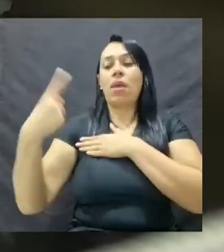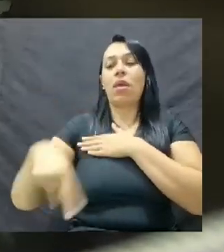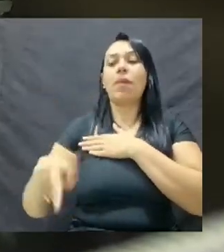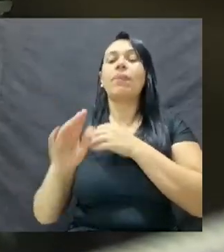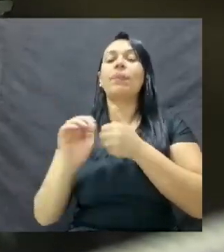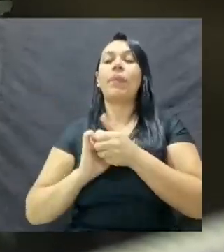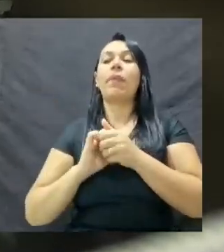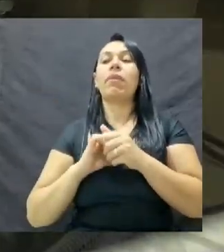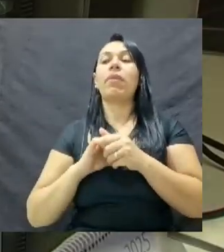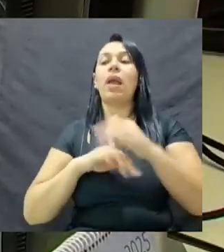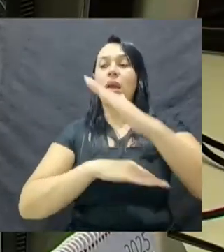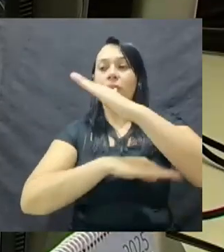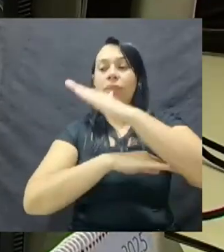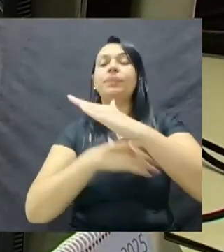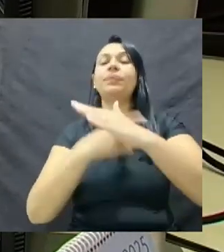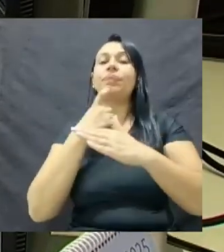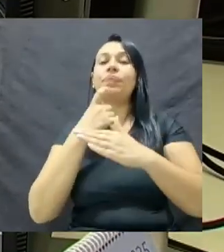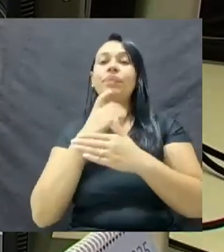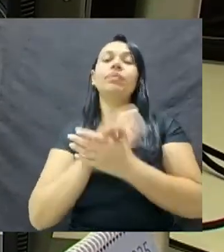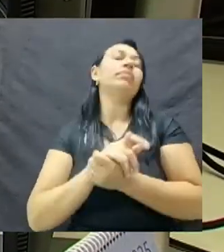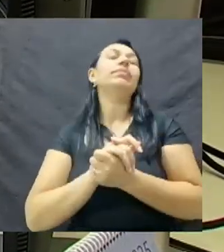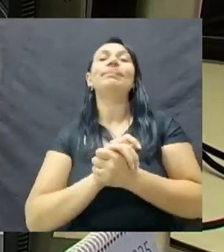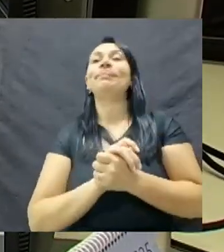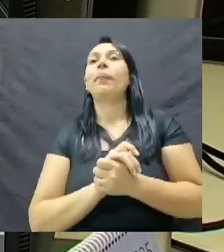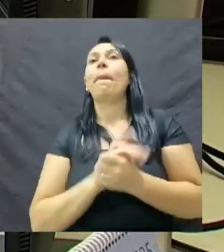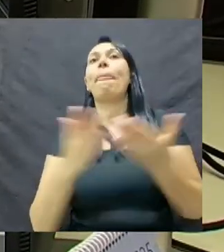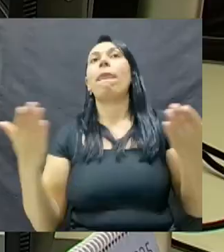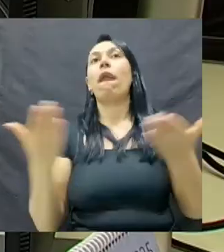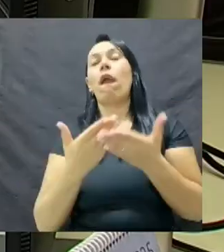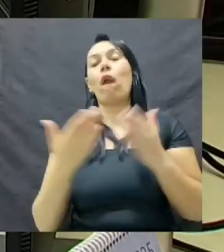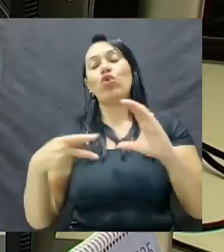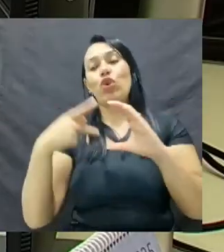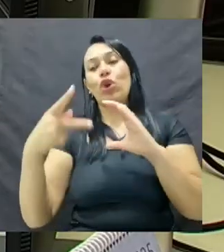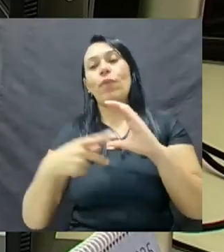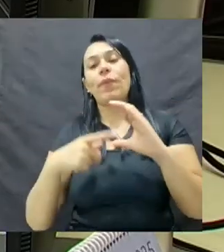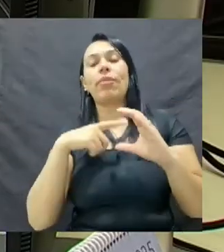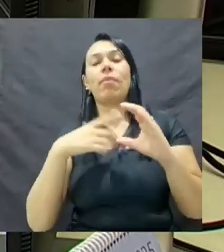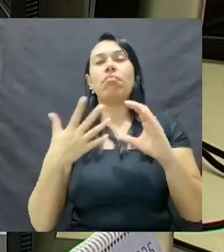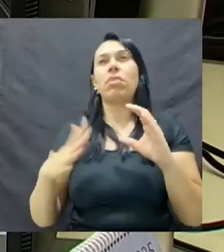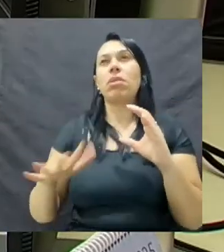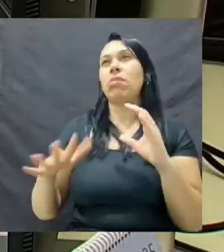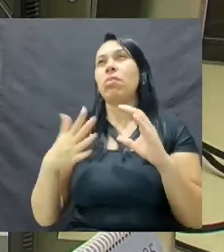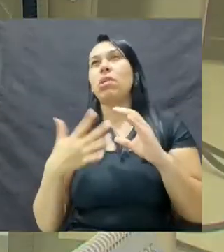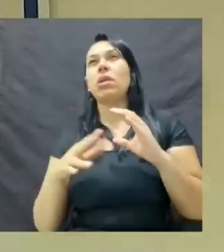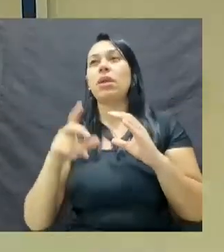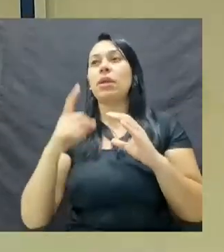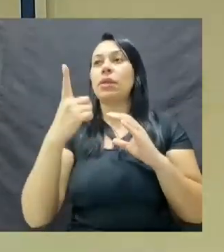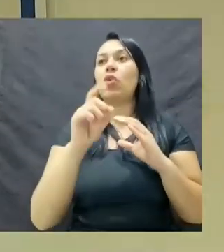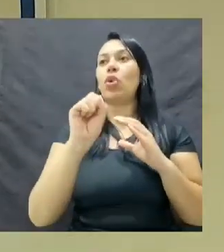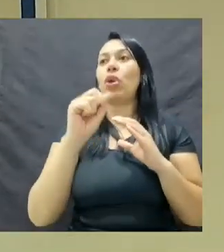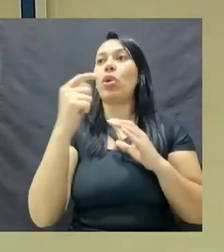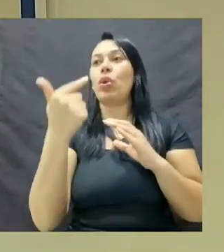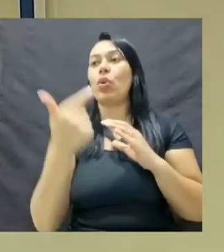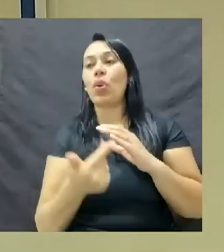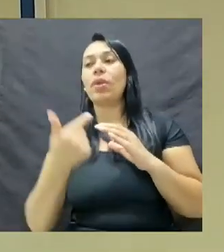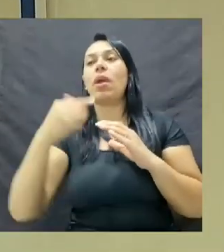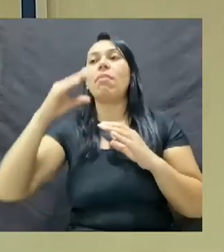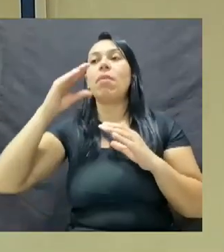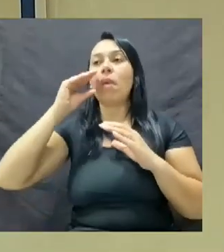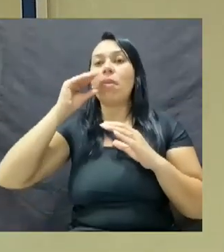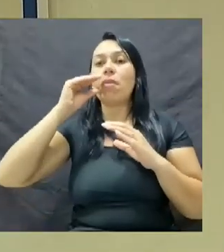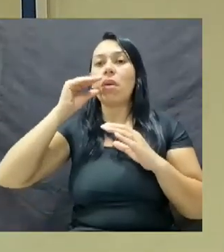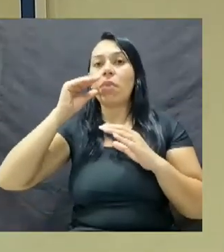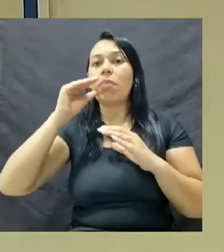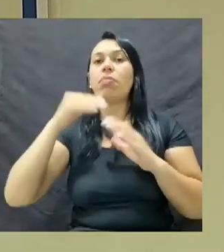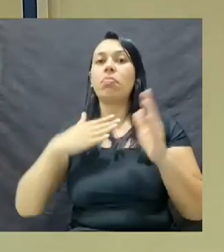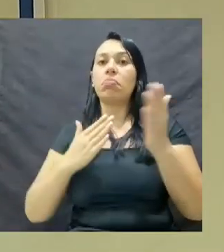A Câmara ela conta hoje com cerca de 182 servidores efetivos. Desses 182 servidores,